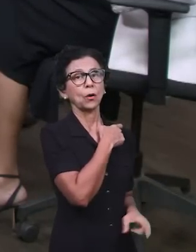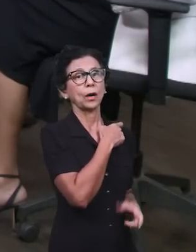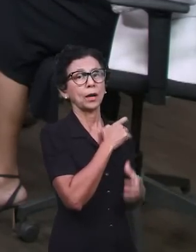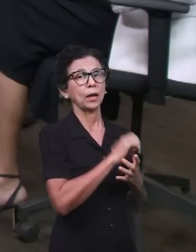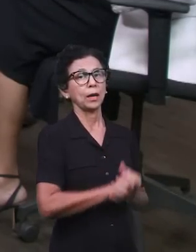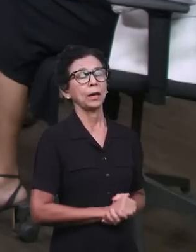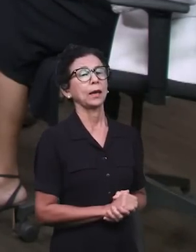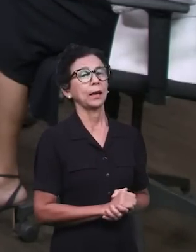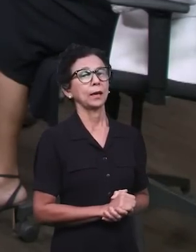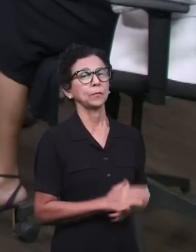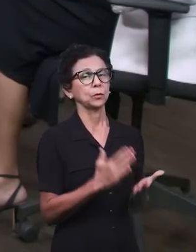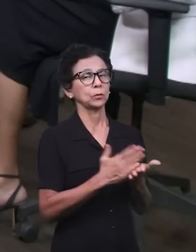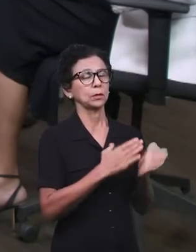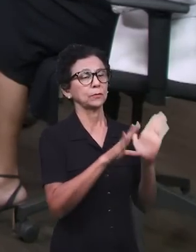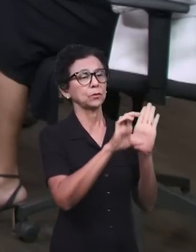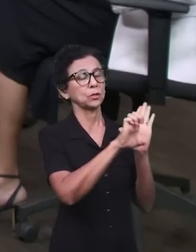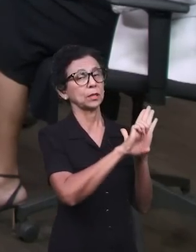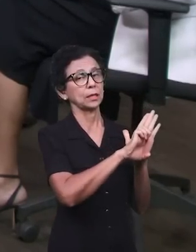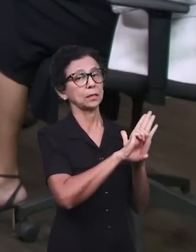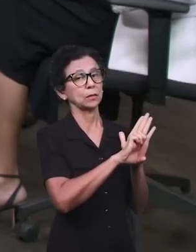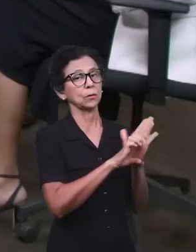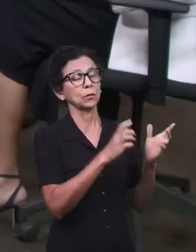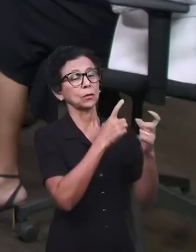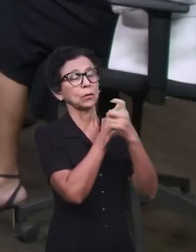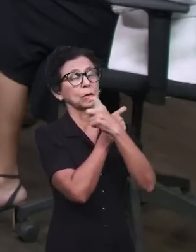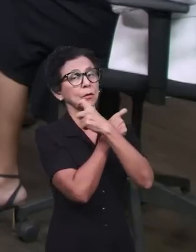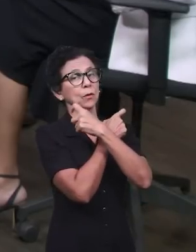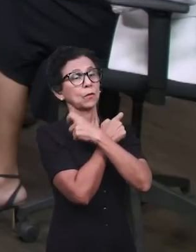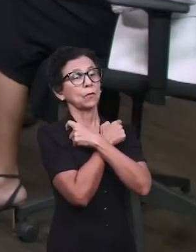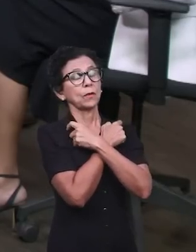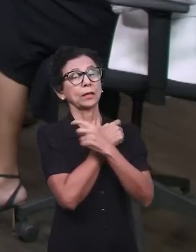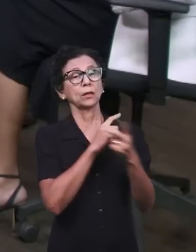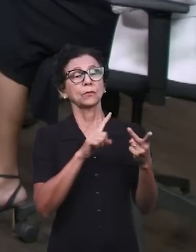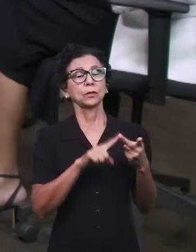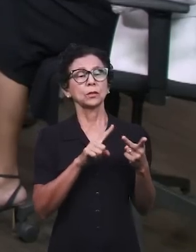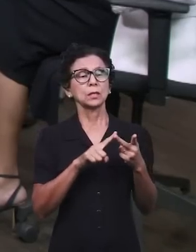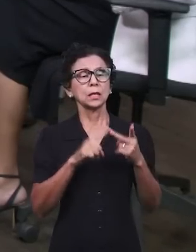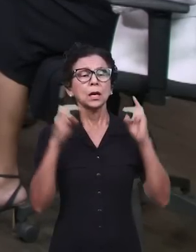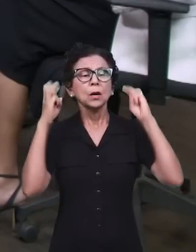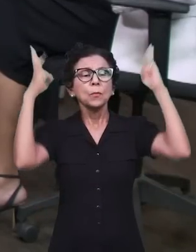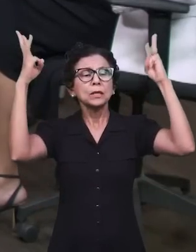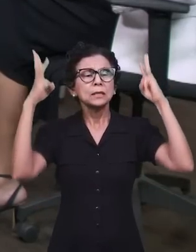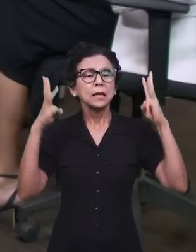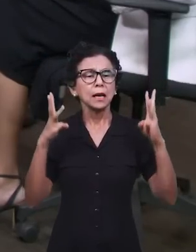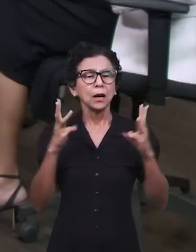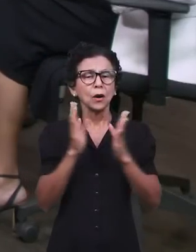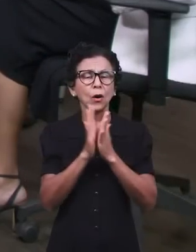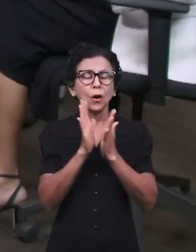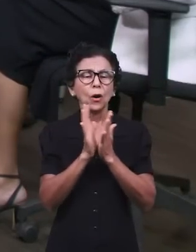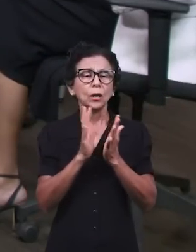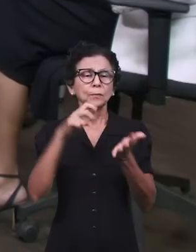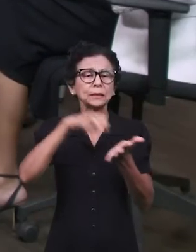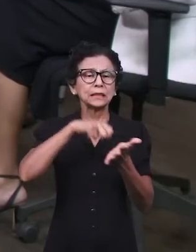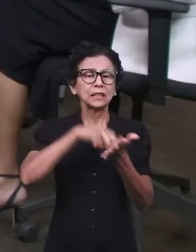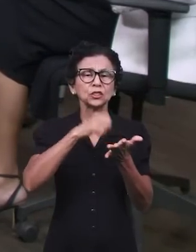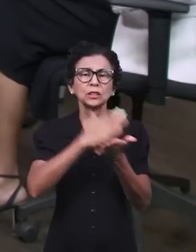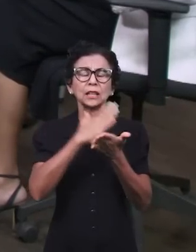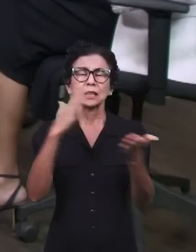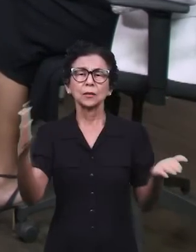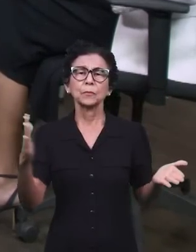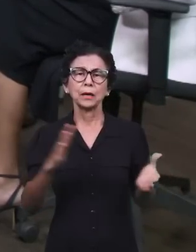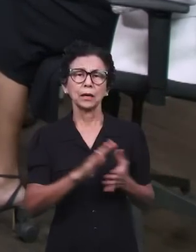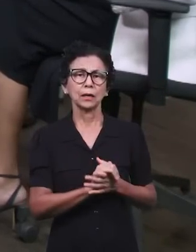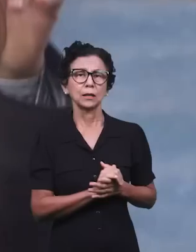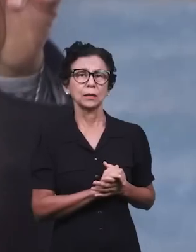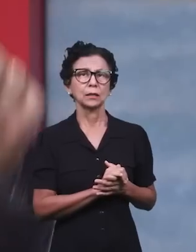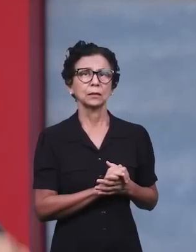Êxodo, quando ele disse para Moisés o seguinte, Moisés, ore para que passe essa calamidade, essa praga. Ele, quando é que você quer que eu ore ao